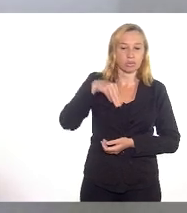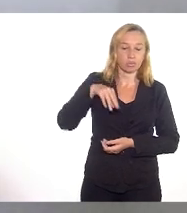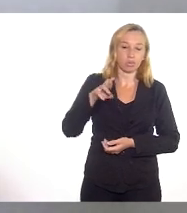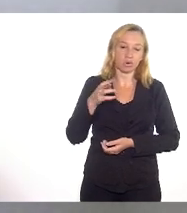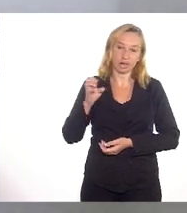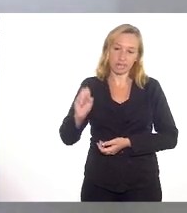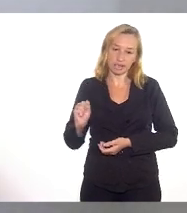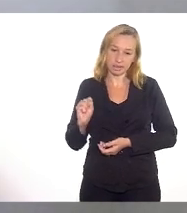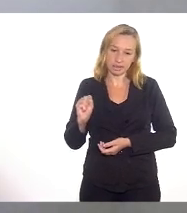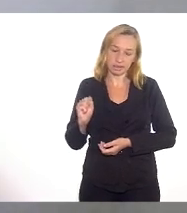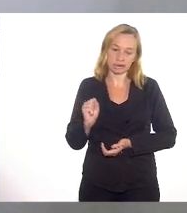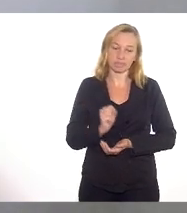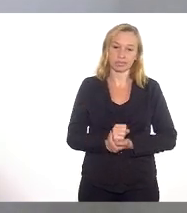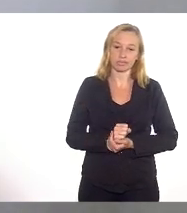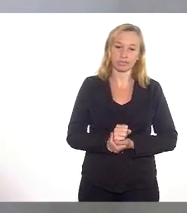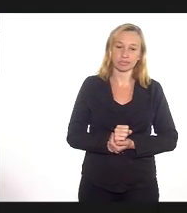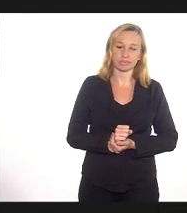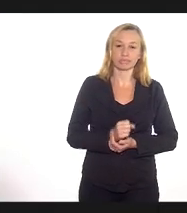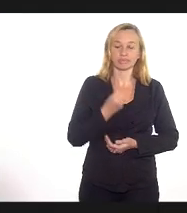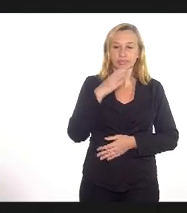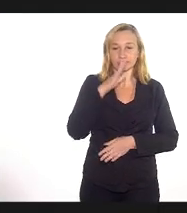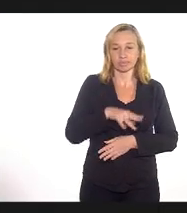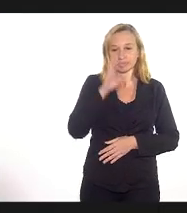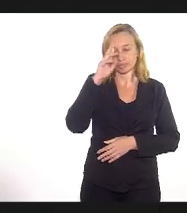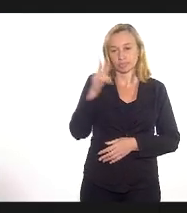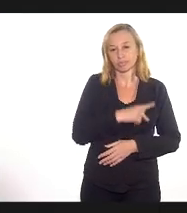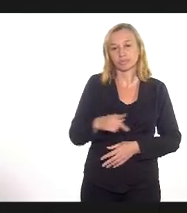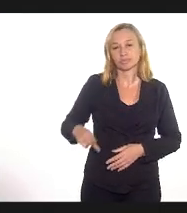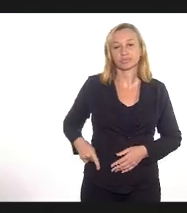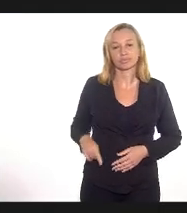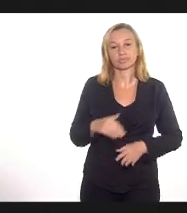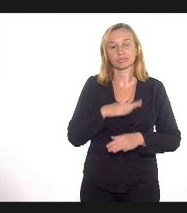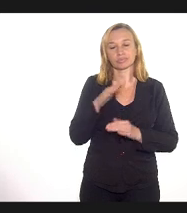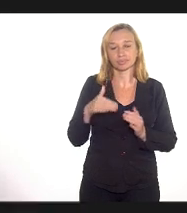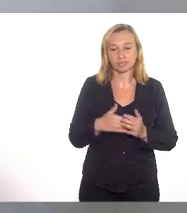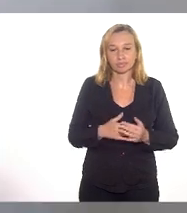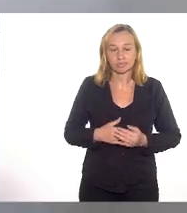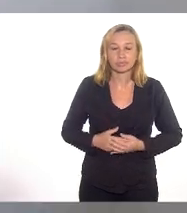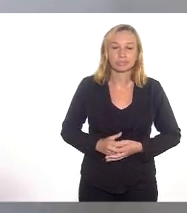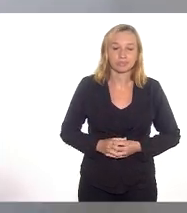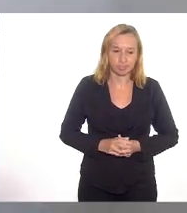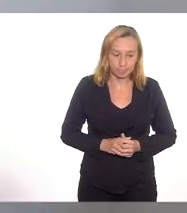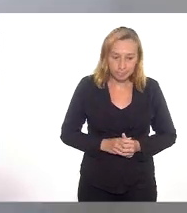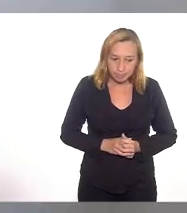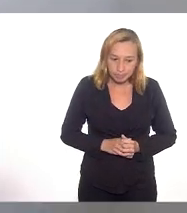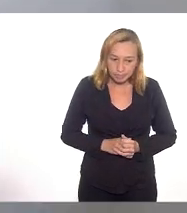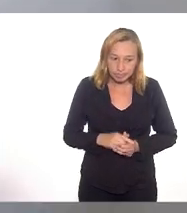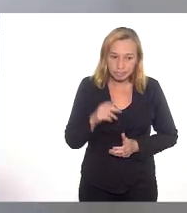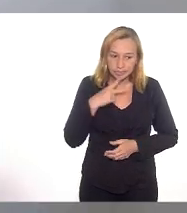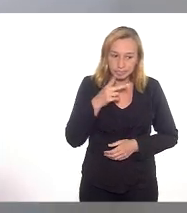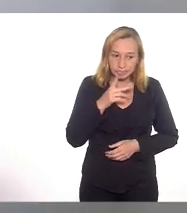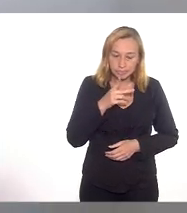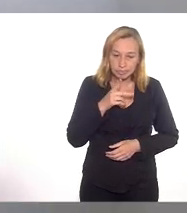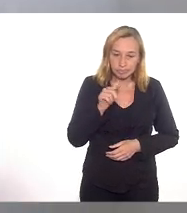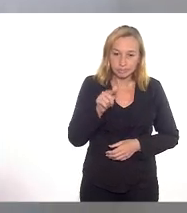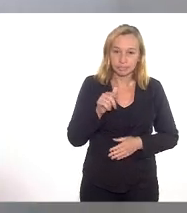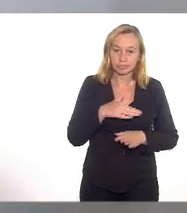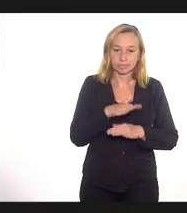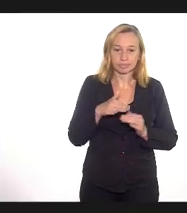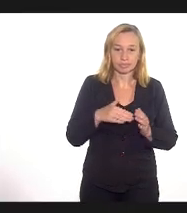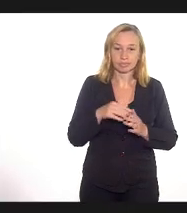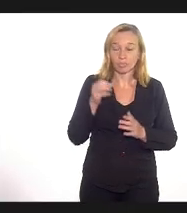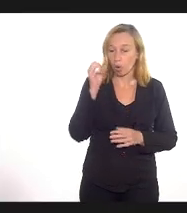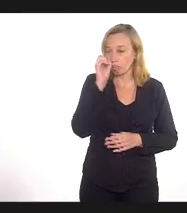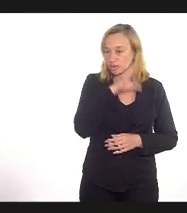Moraes. Boa tarde, presidente. Boa tarde a todos. Boa. Primeiro, deixar bem claro aqui para todos que é um